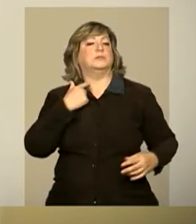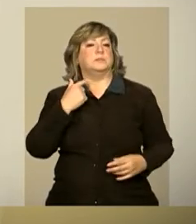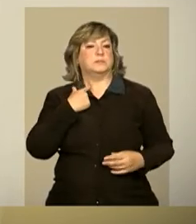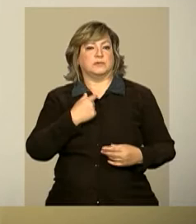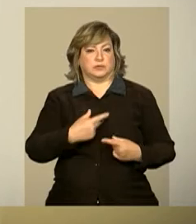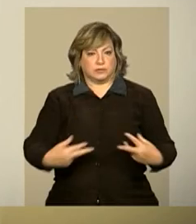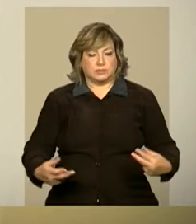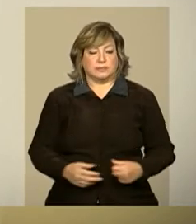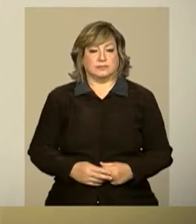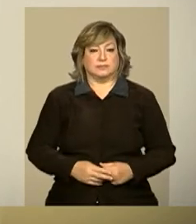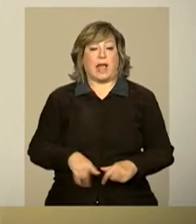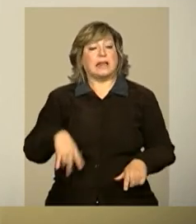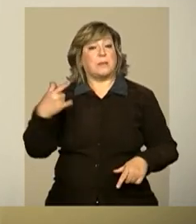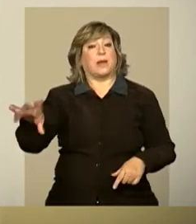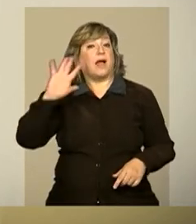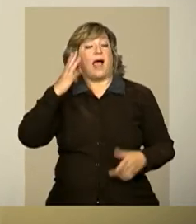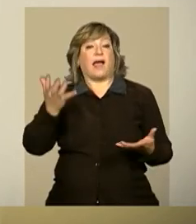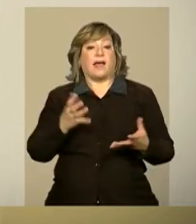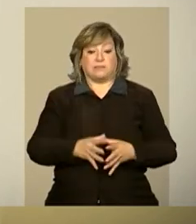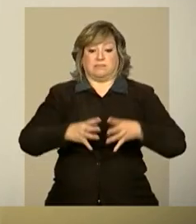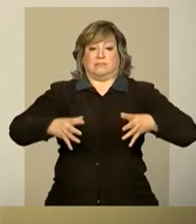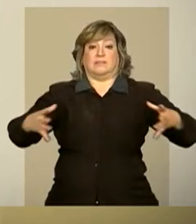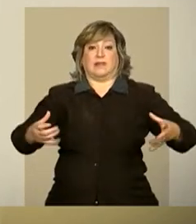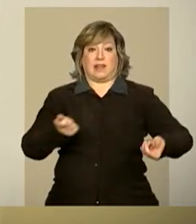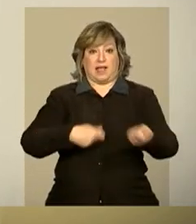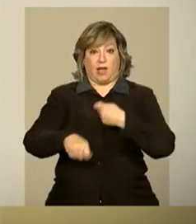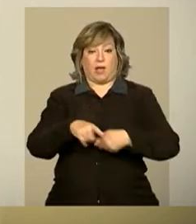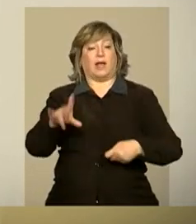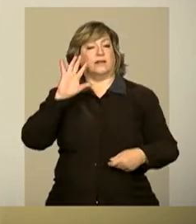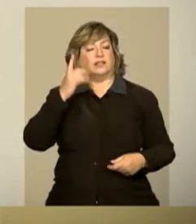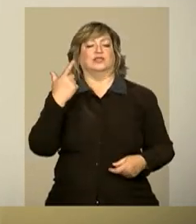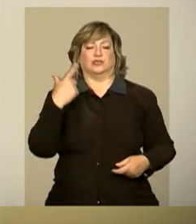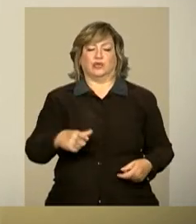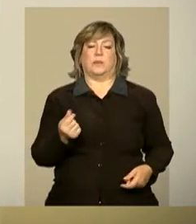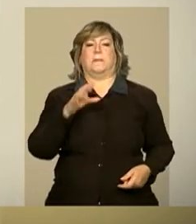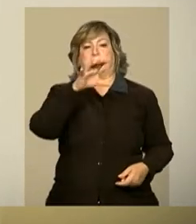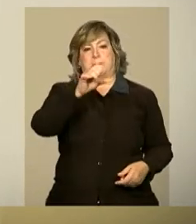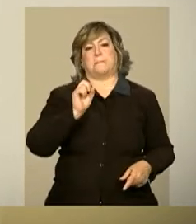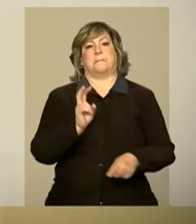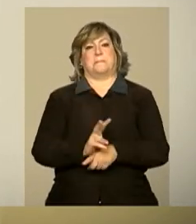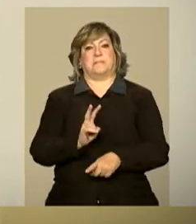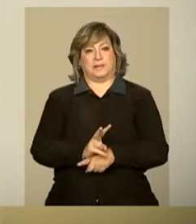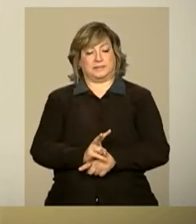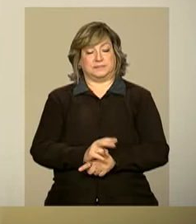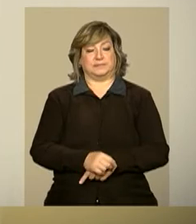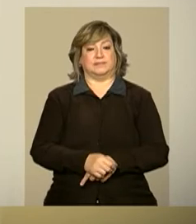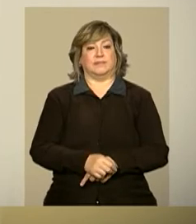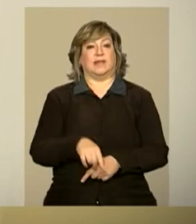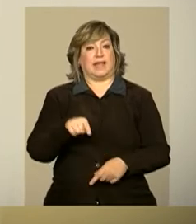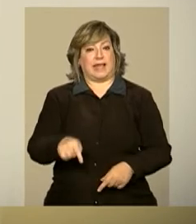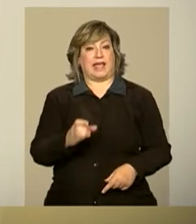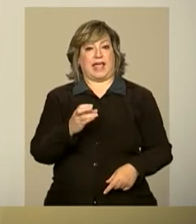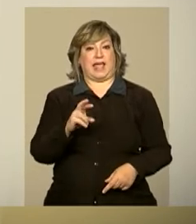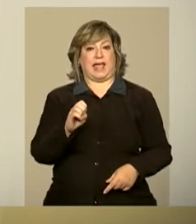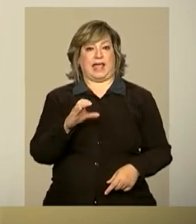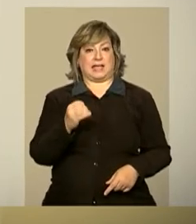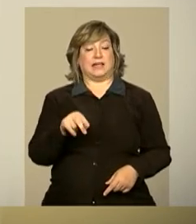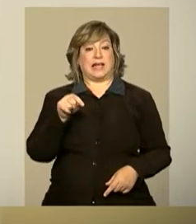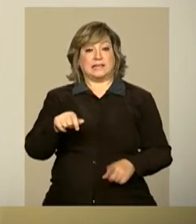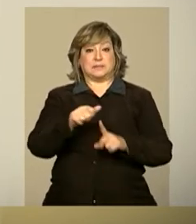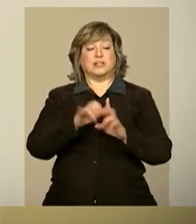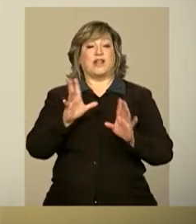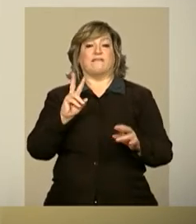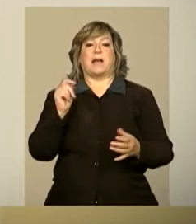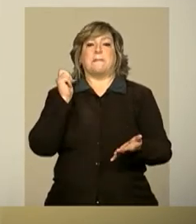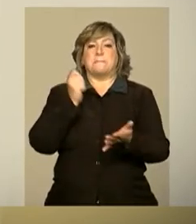Depois ele quis ampliar ainda mais o negócio recorreu novamente É nesse mês deixa só já vai